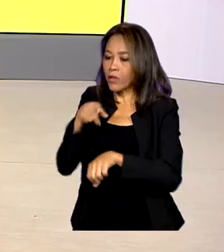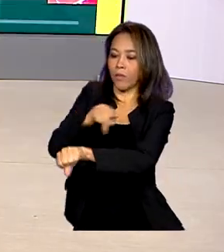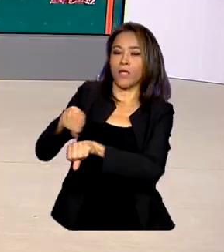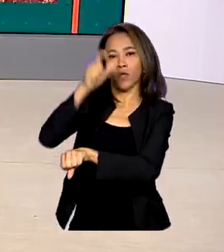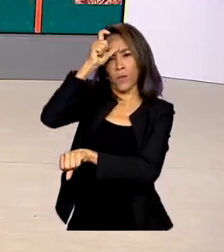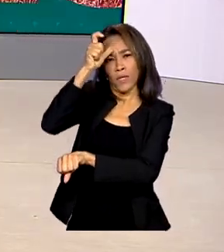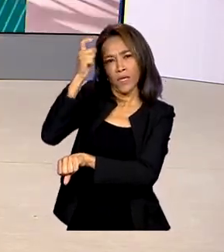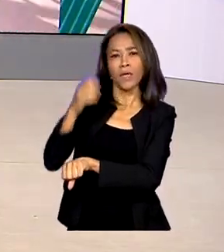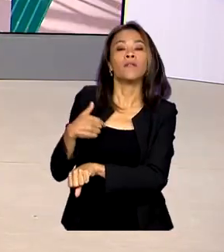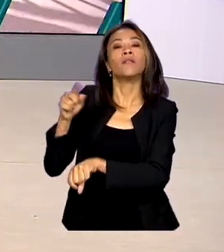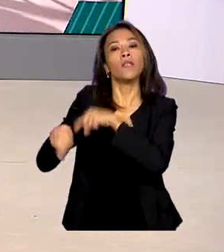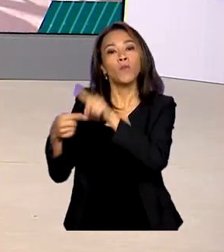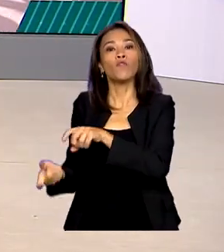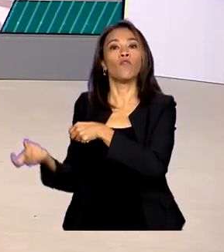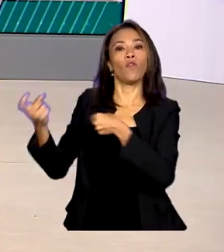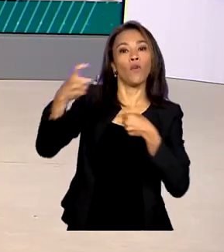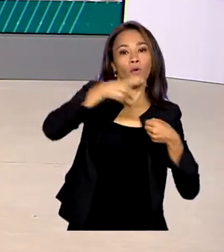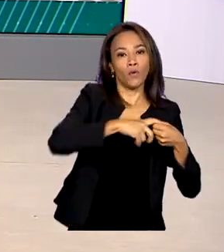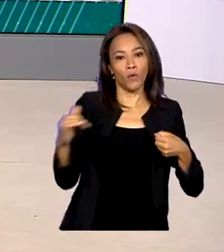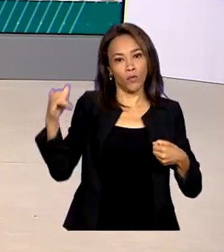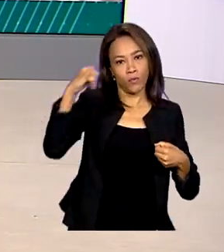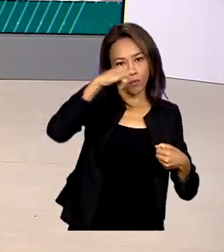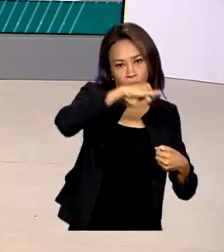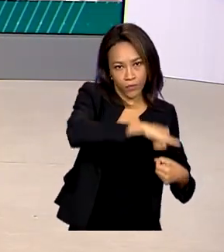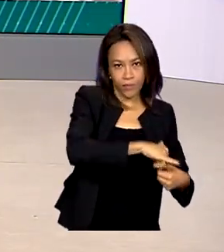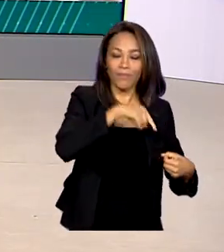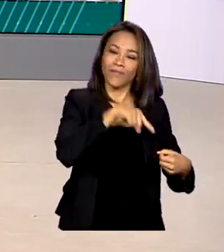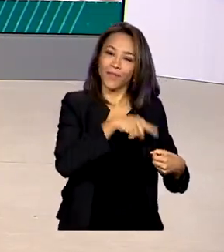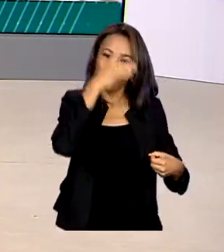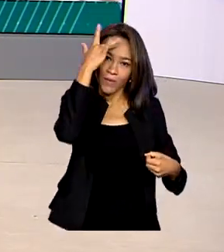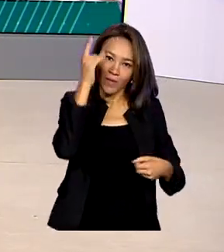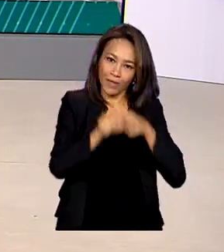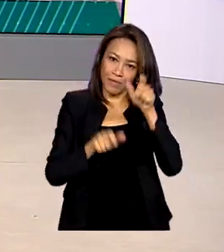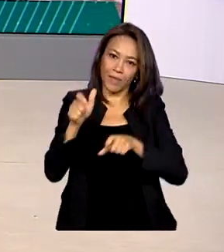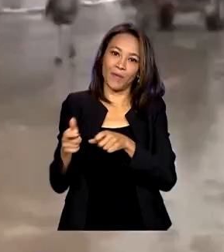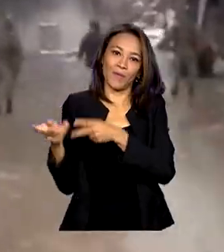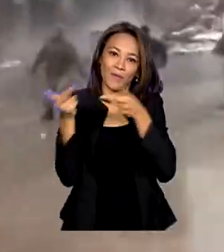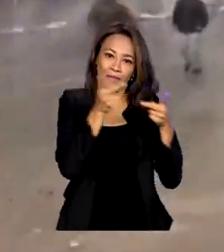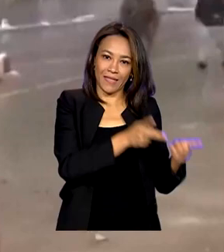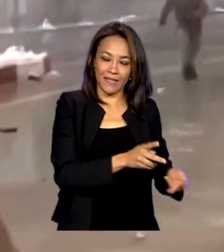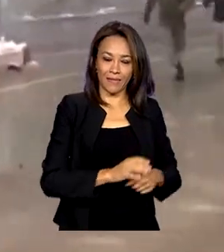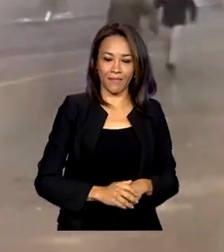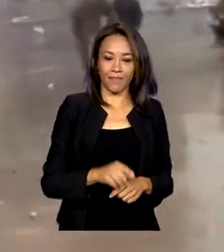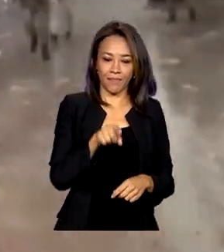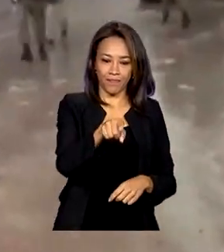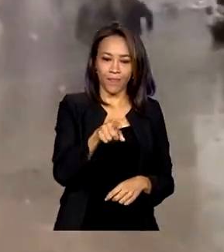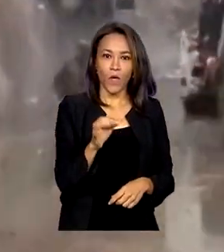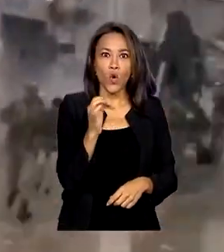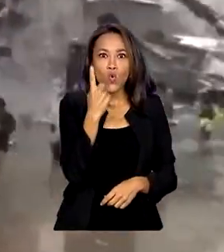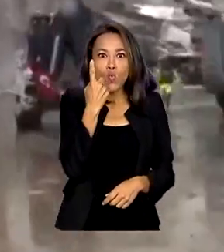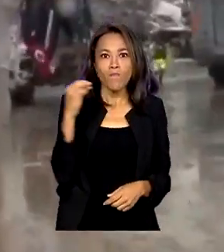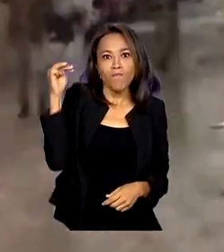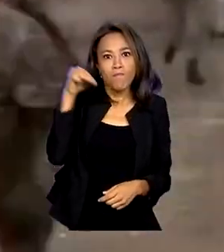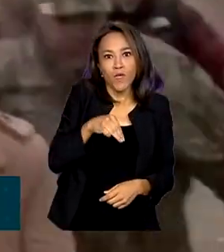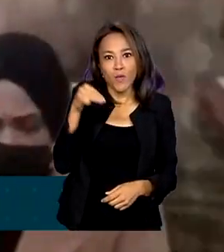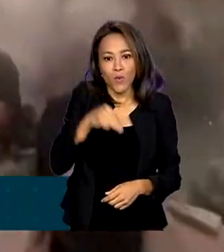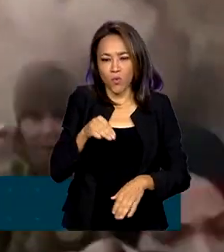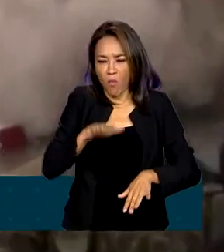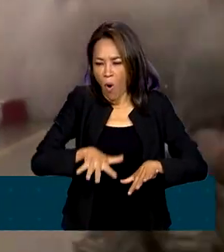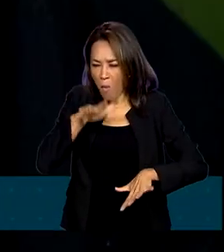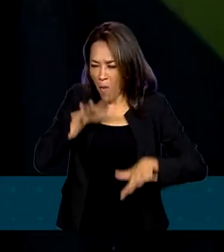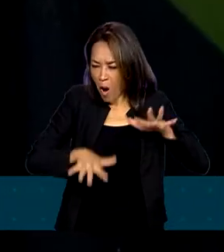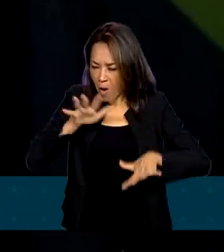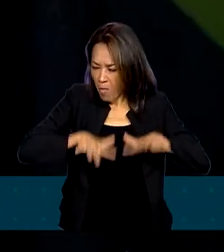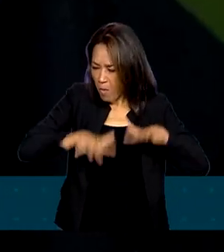humanitária e retornou no voo da FAB que trouxe os sobreviventes. Foi pouco mais de um minuto de terra